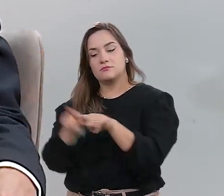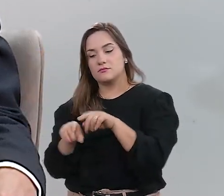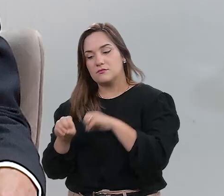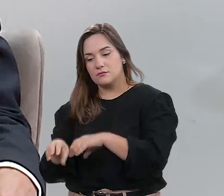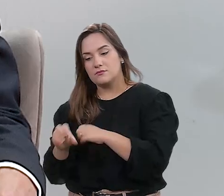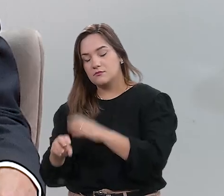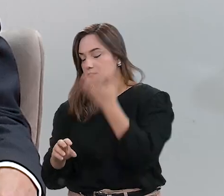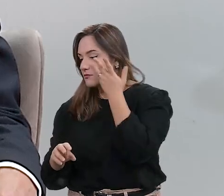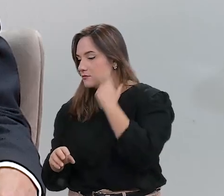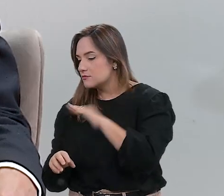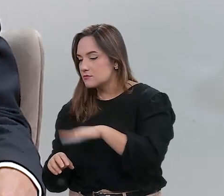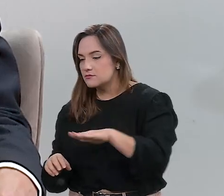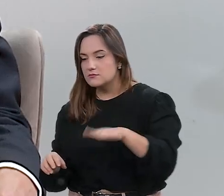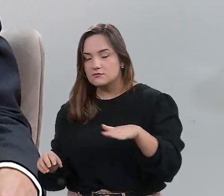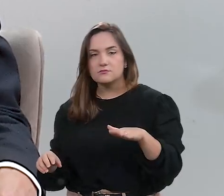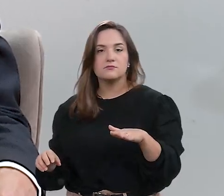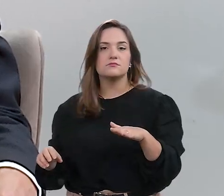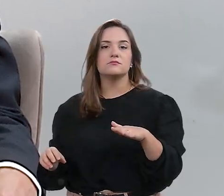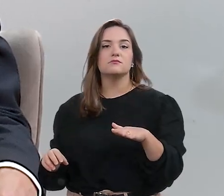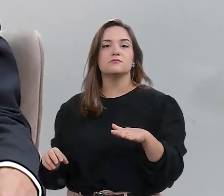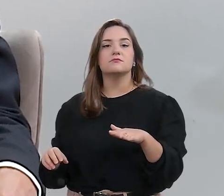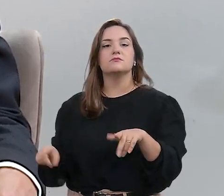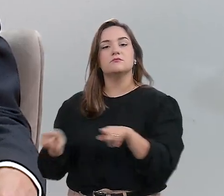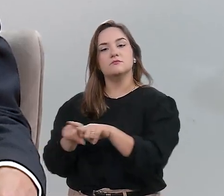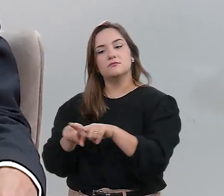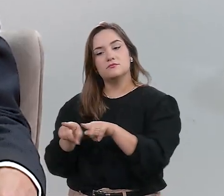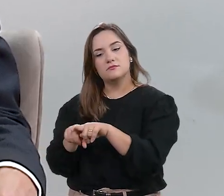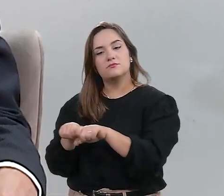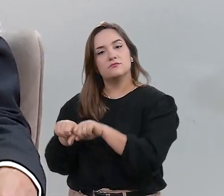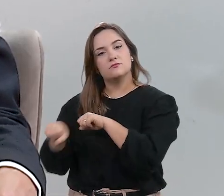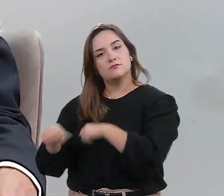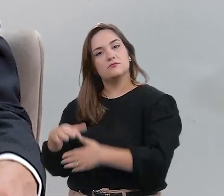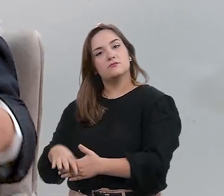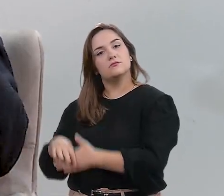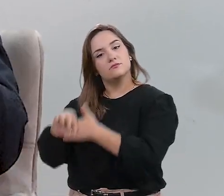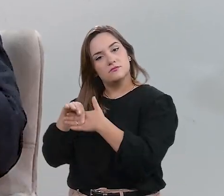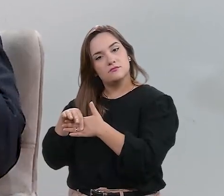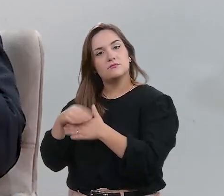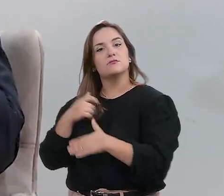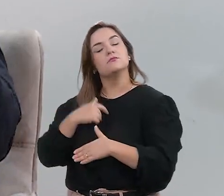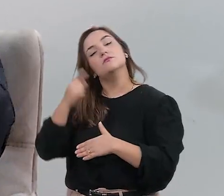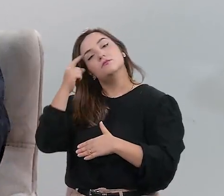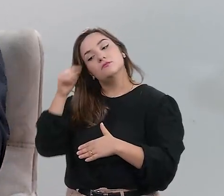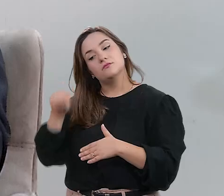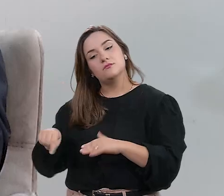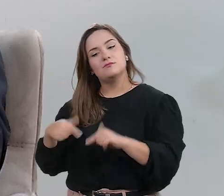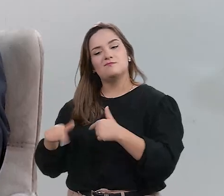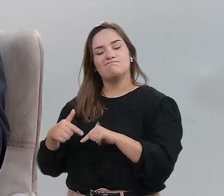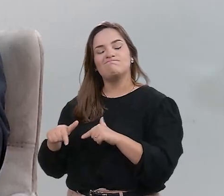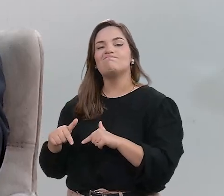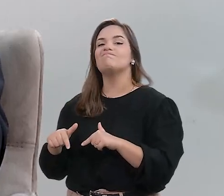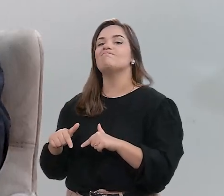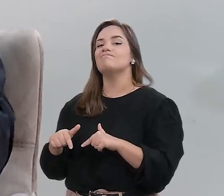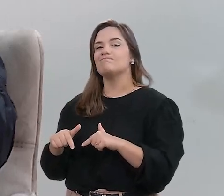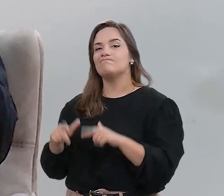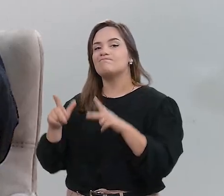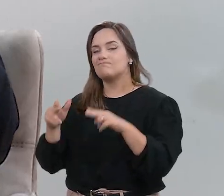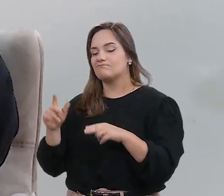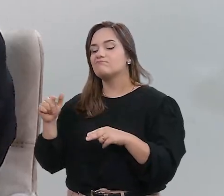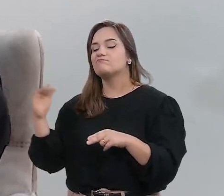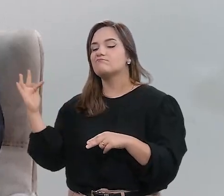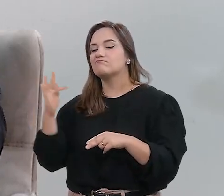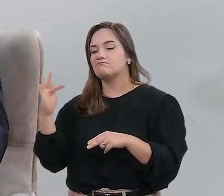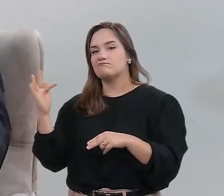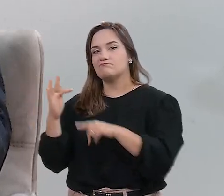de educação infantil, de formação de lideranças, e eu considero este trabalho como